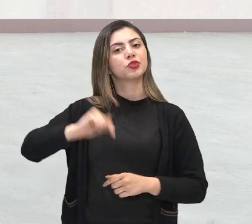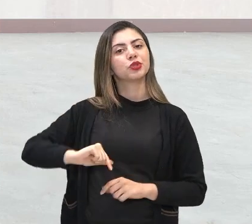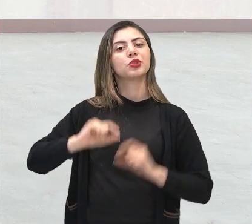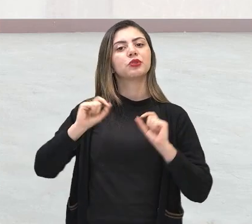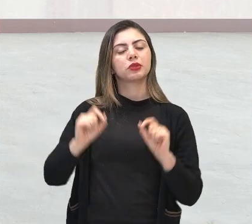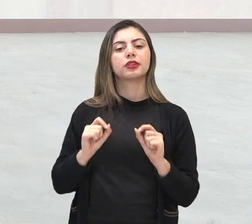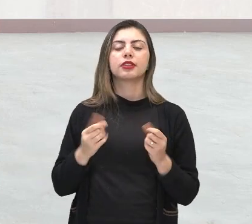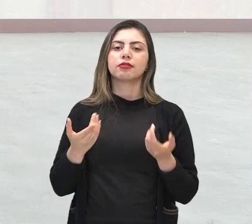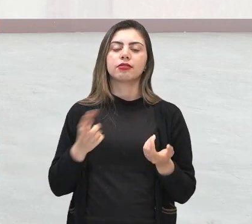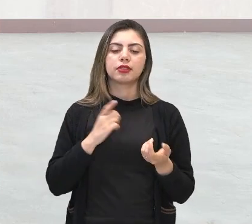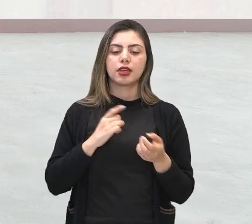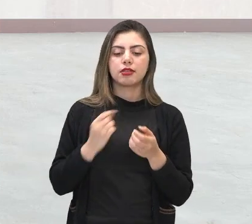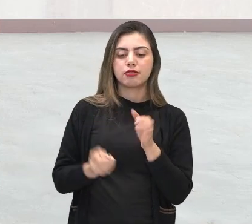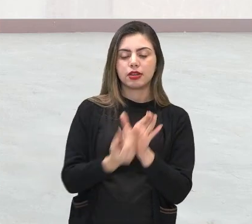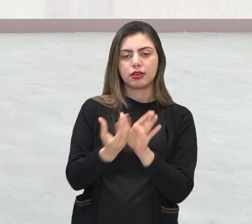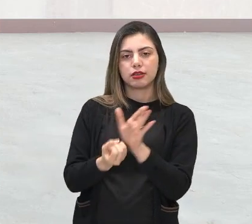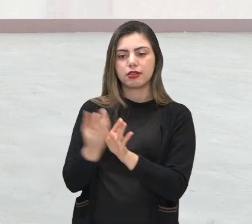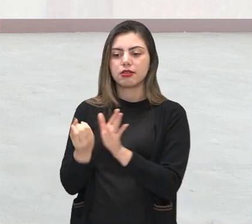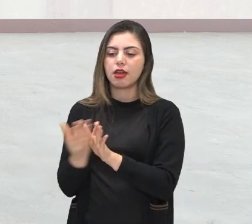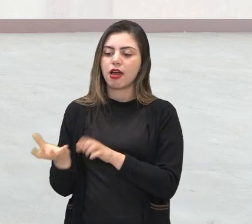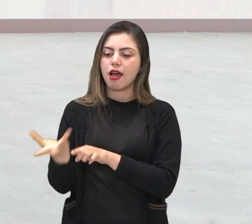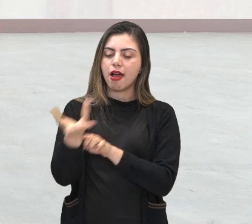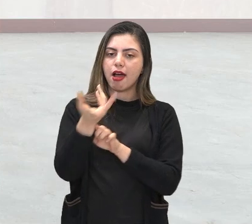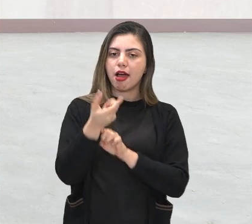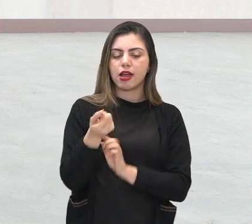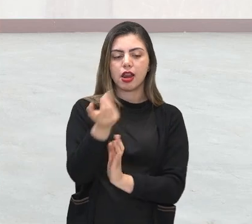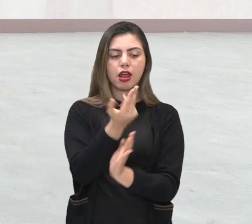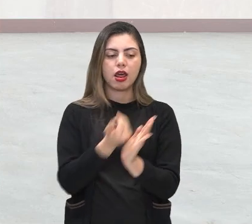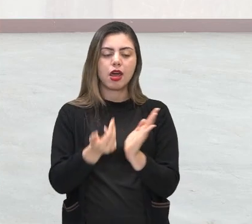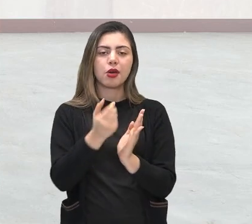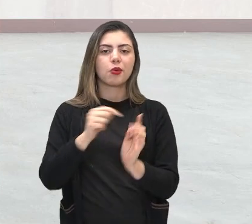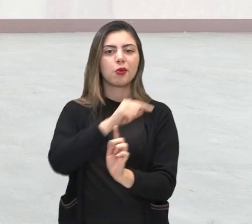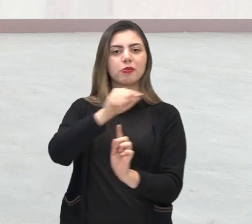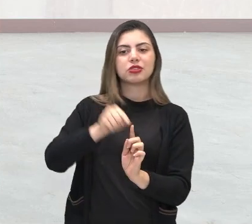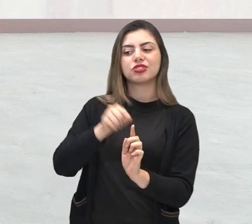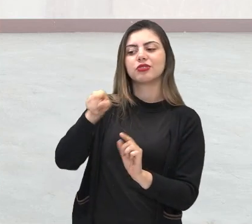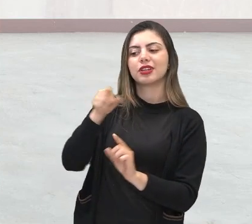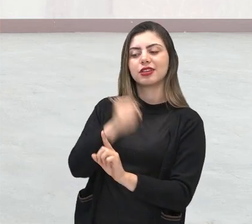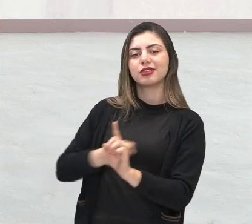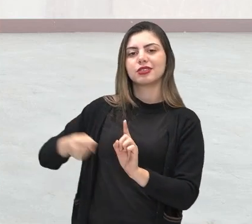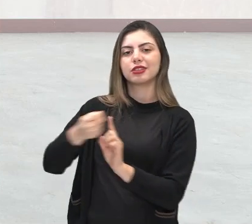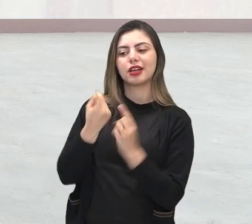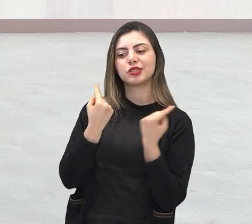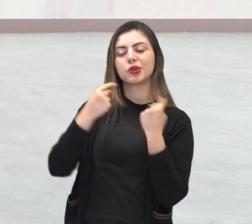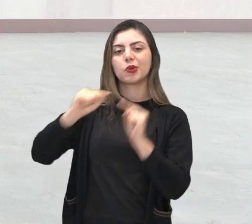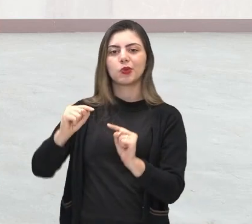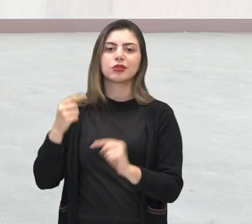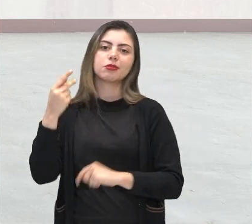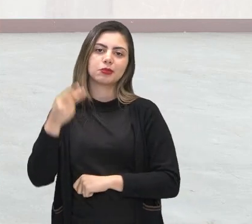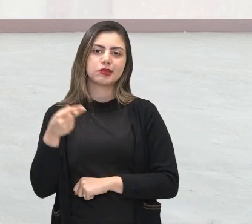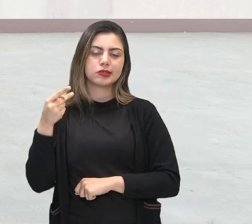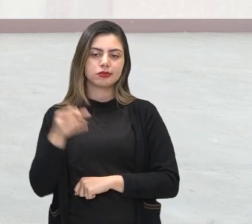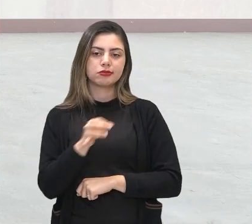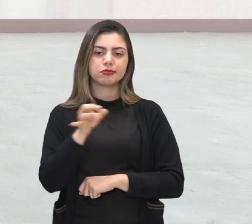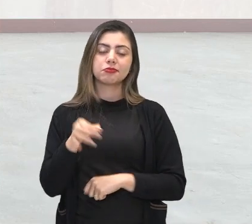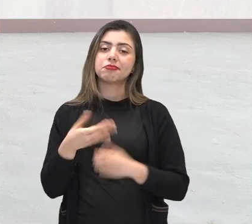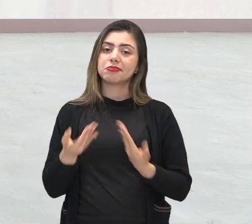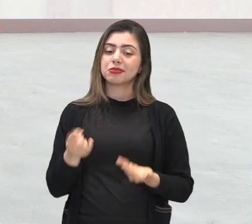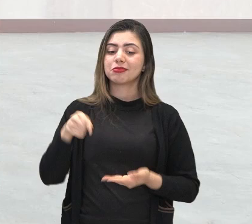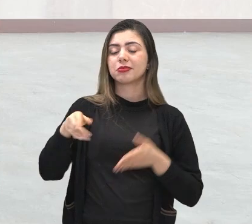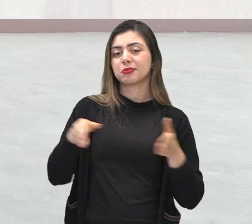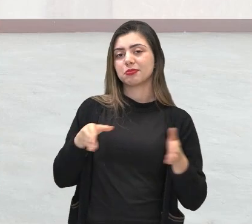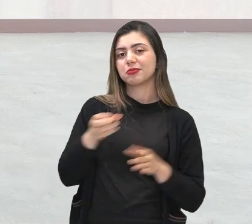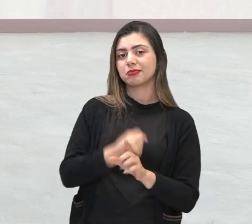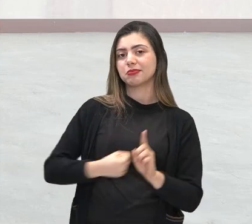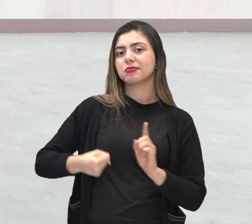fortalecendo a produção artística com um contexto de crítica social de crítica política apresentando o momento que a sociedade estava